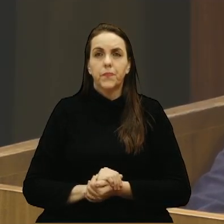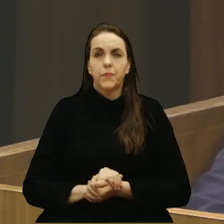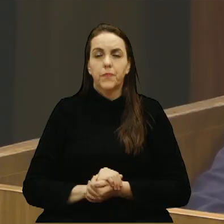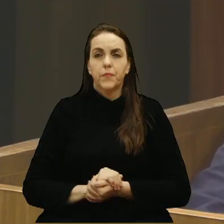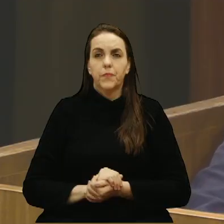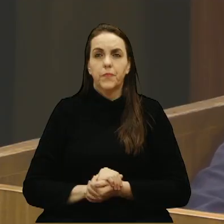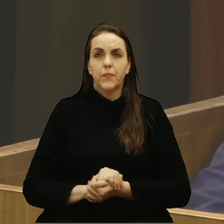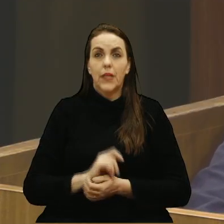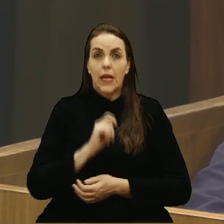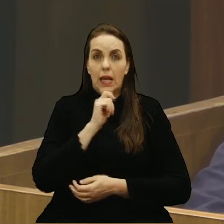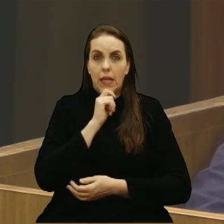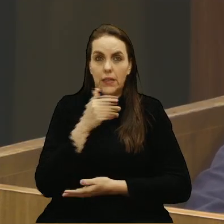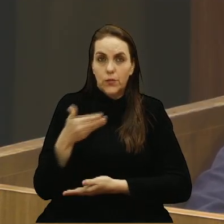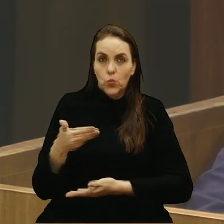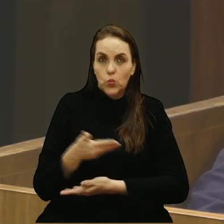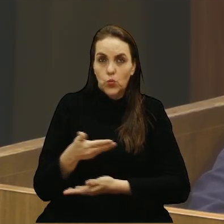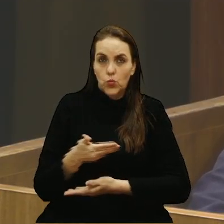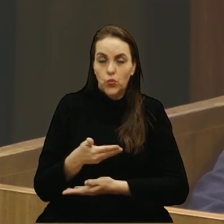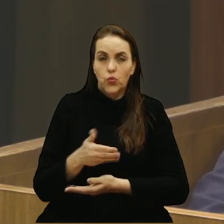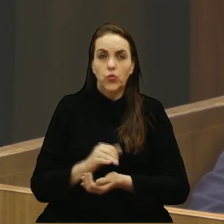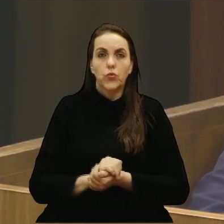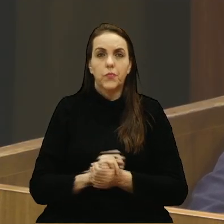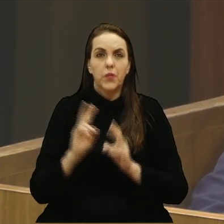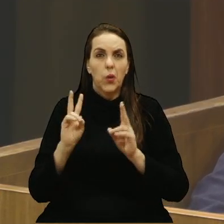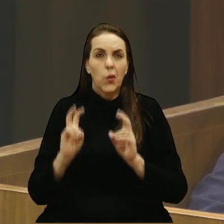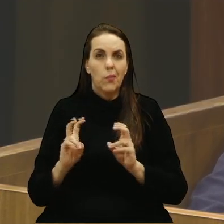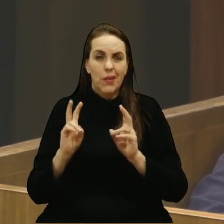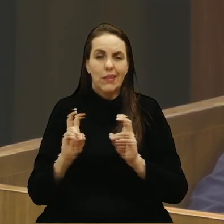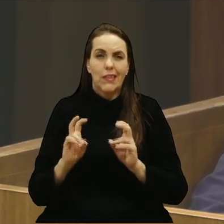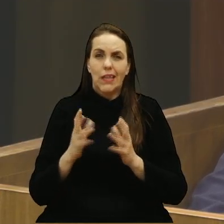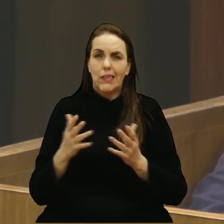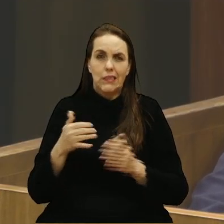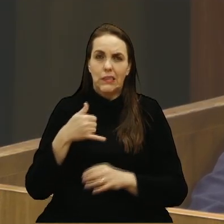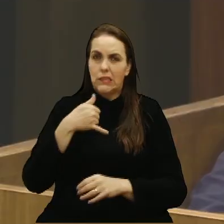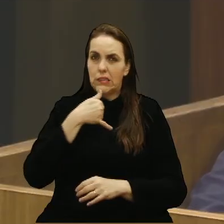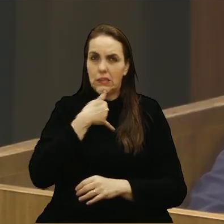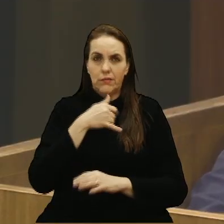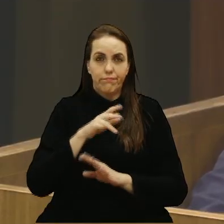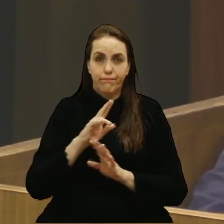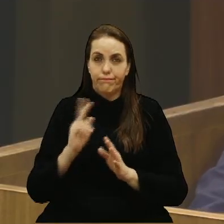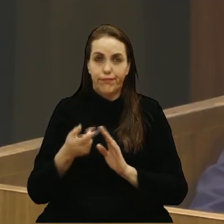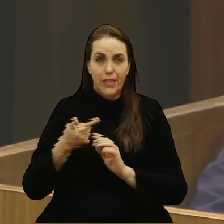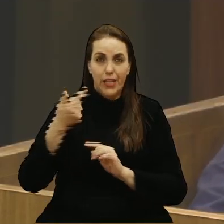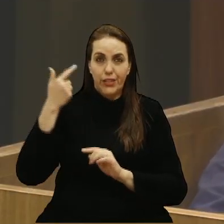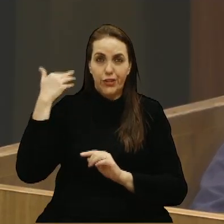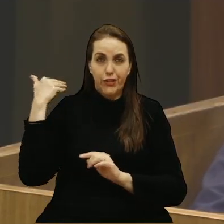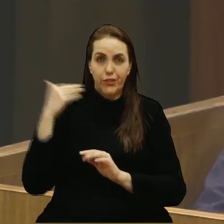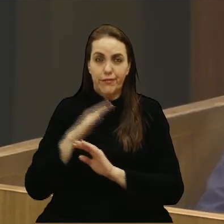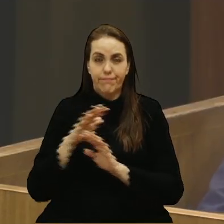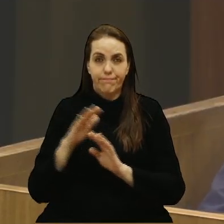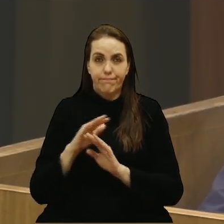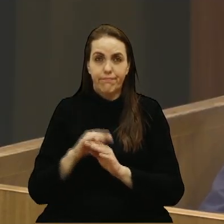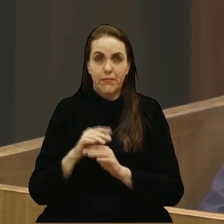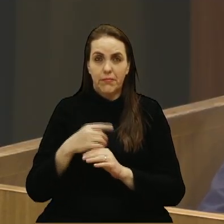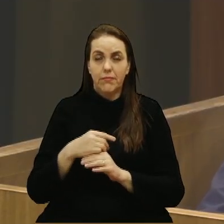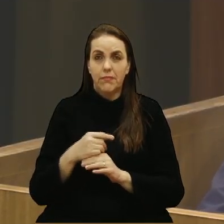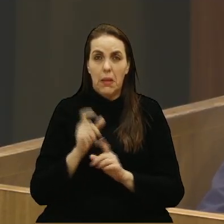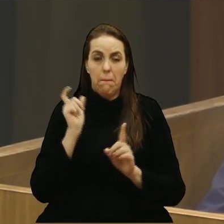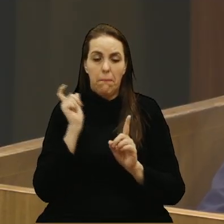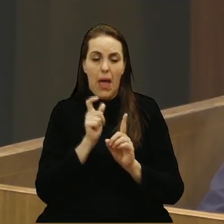que ainda hoje, em comentários tristes e obsoletos, né, me taxam